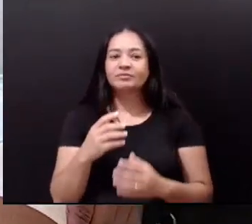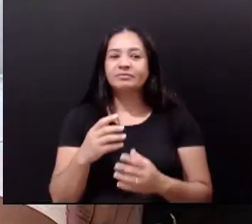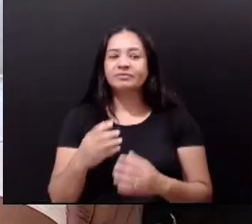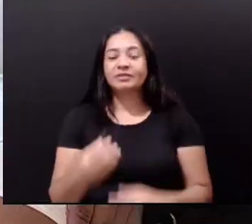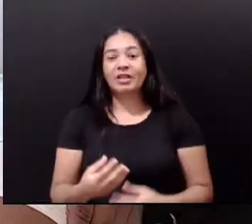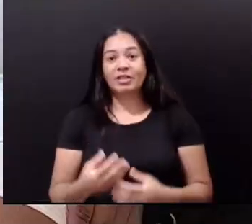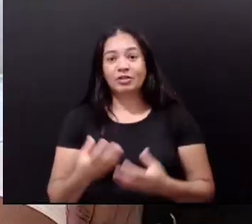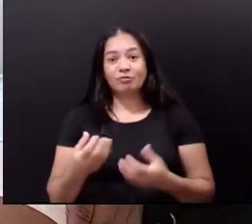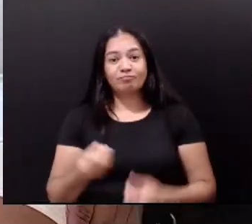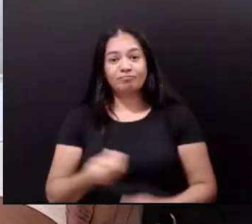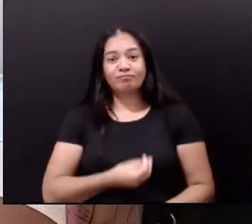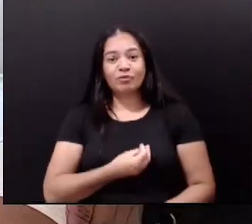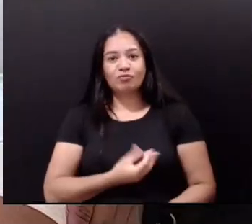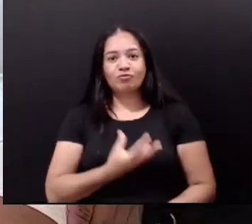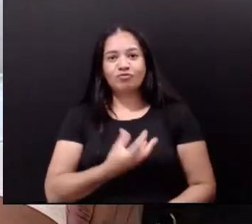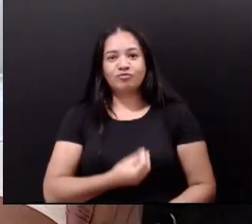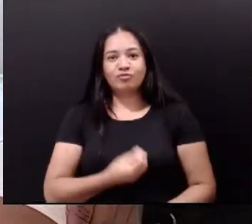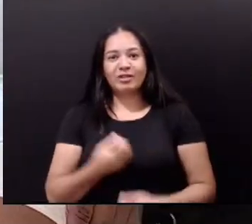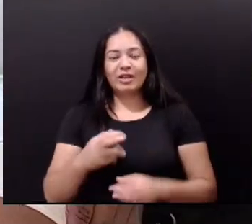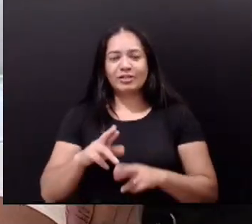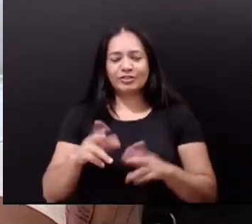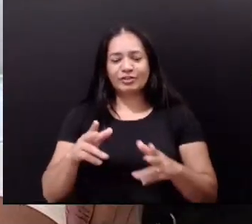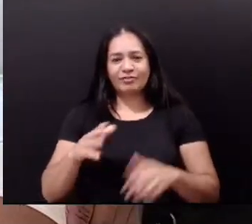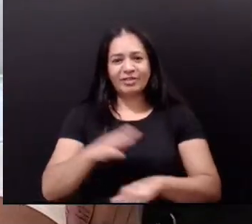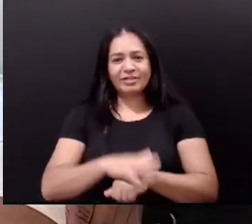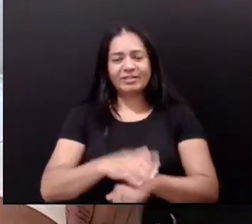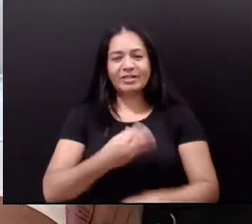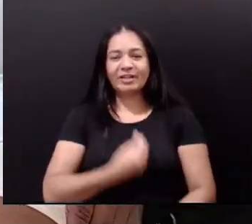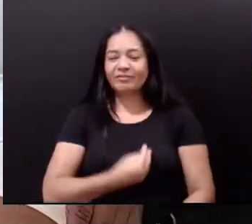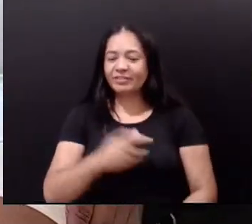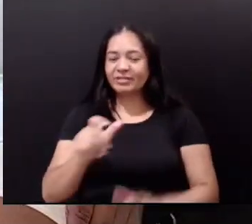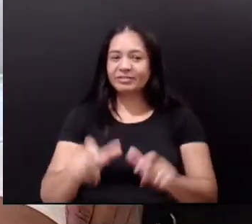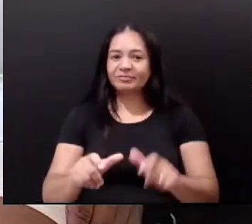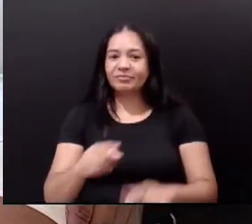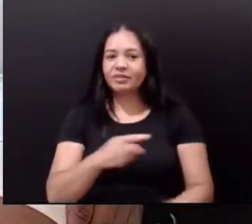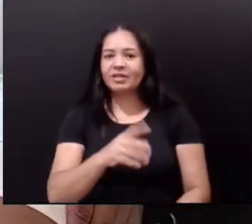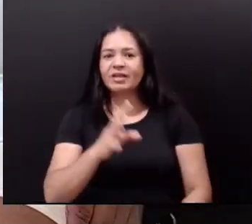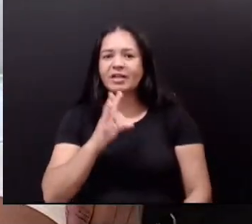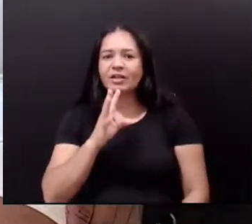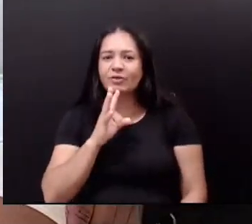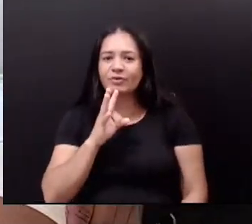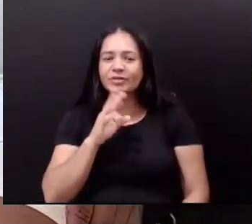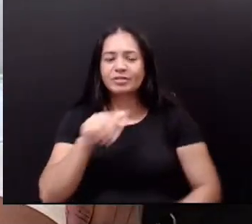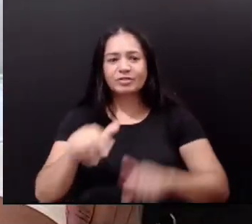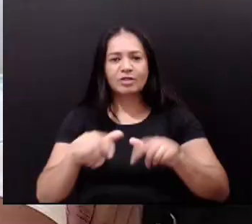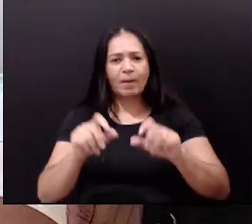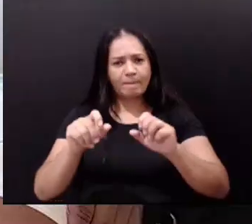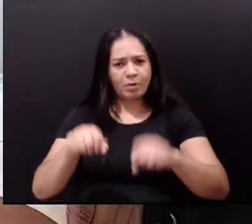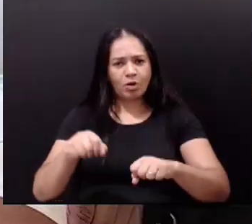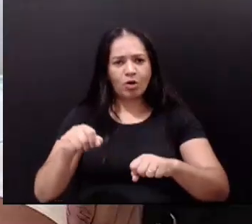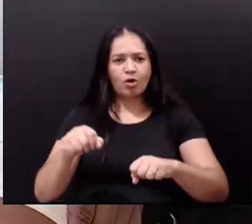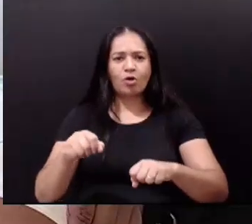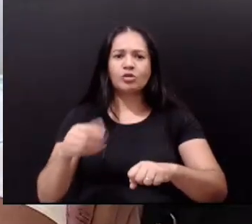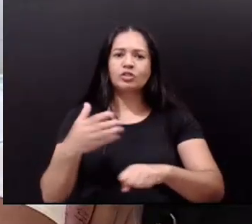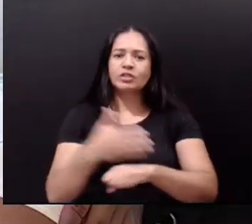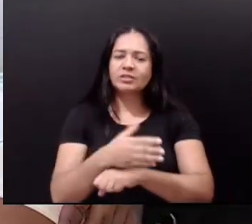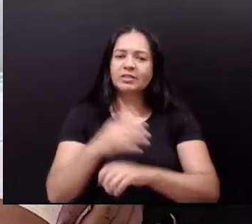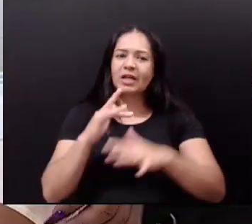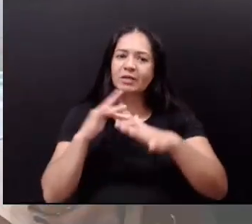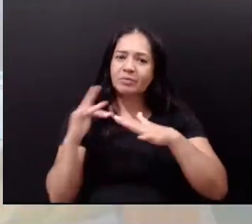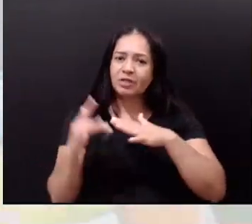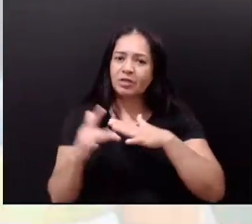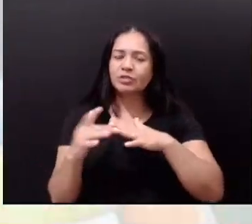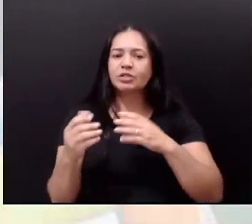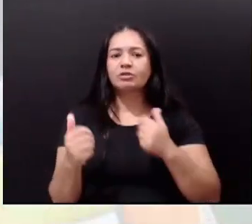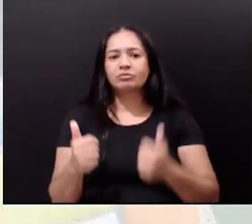que faz na vida dessas pessoas, né? Para quem quiser conhecer o trabalho, é possível acessar vocês pelas redes sociais e tudo? Sim, a gente